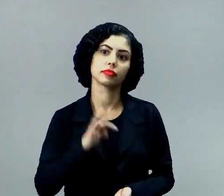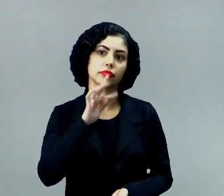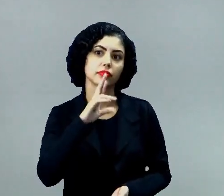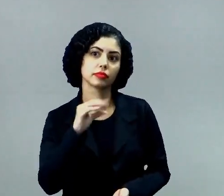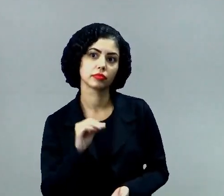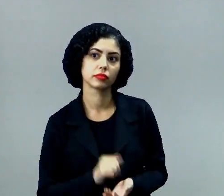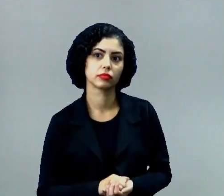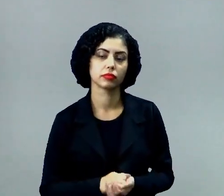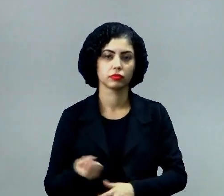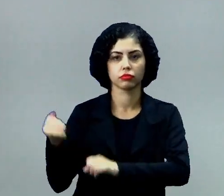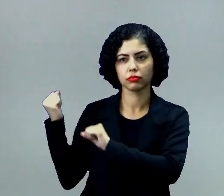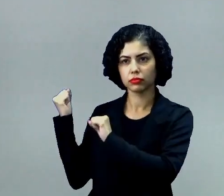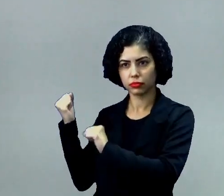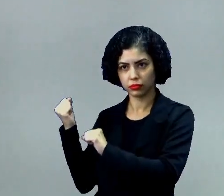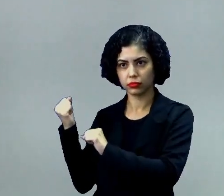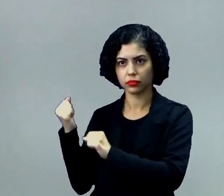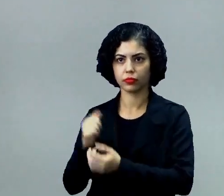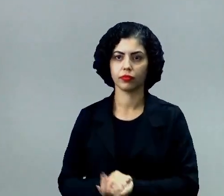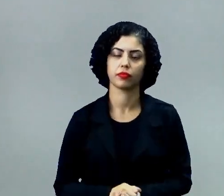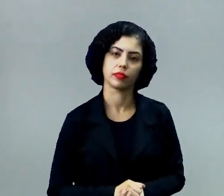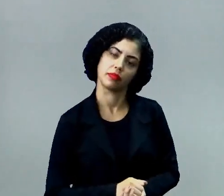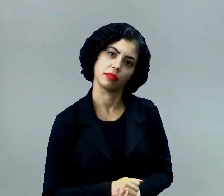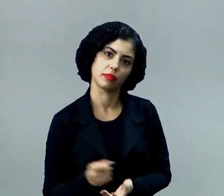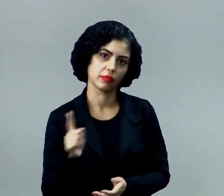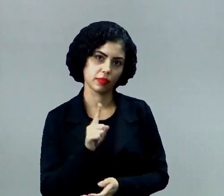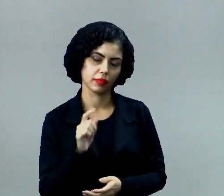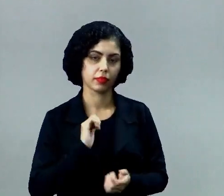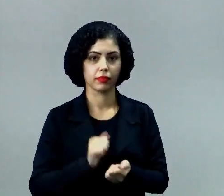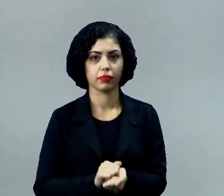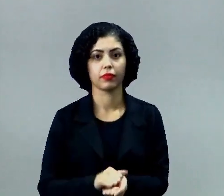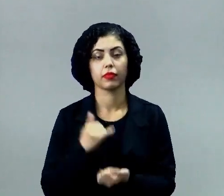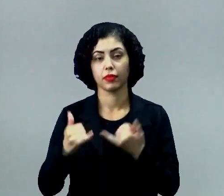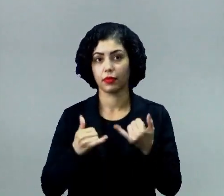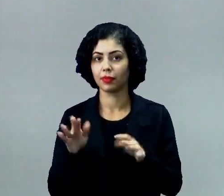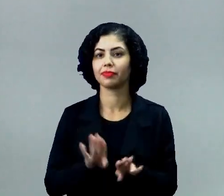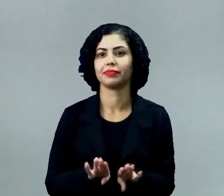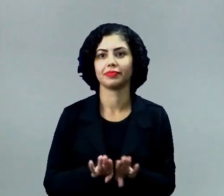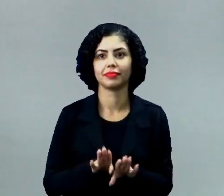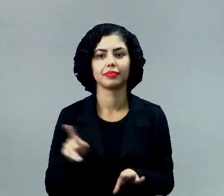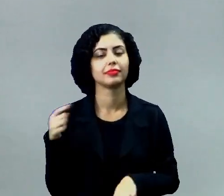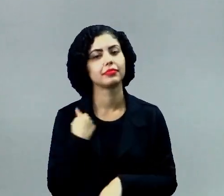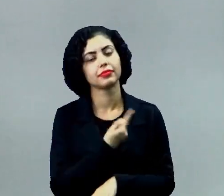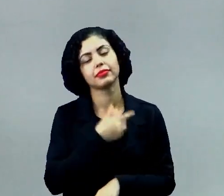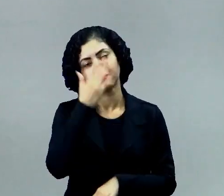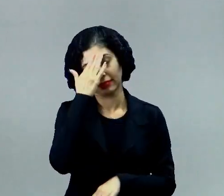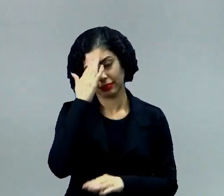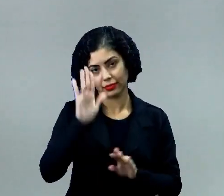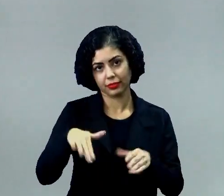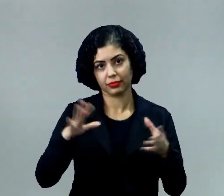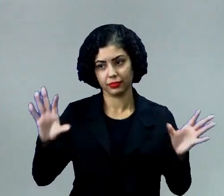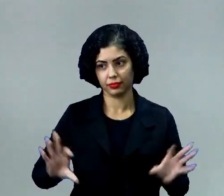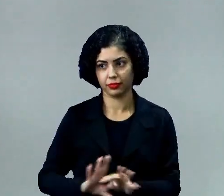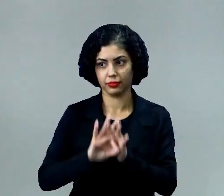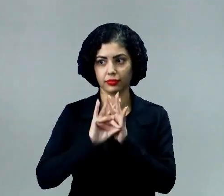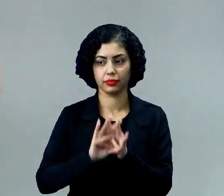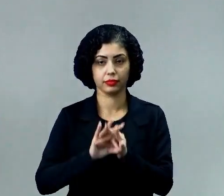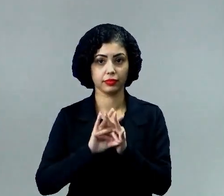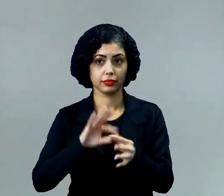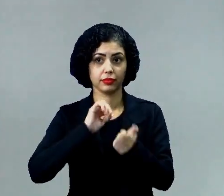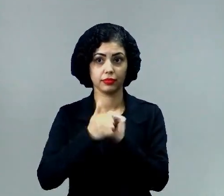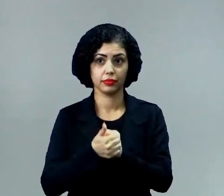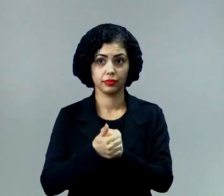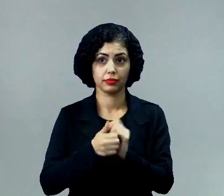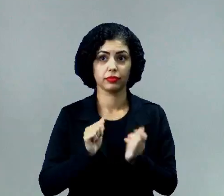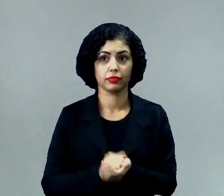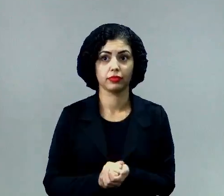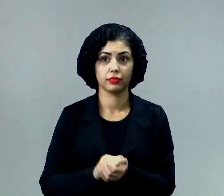um esporte que usa taco, sinuca. Sinuca é esporte? Não, é um jogo. Ai, meu Deus. Mas aqui a gente vai entender qual é a correlação de esporte de